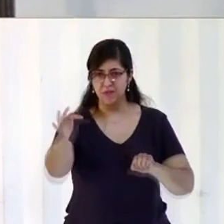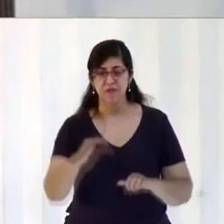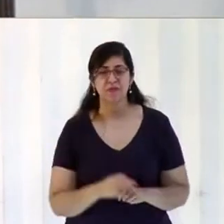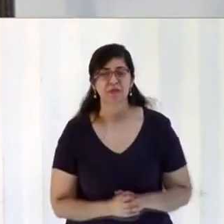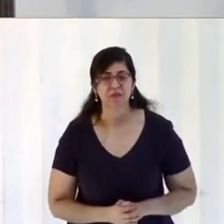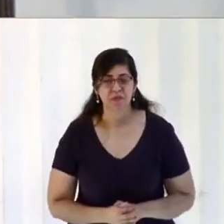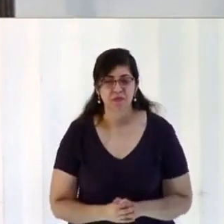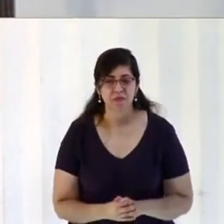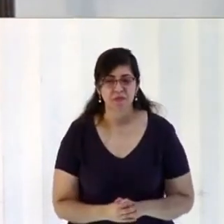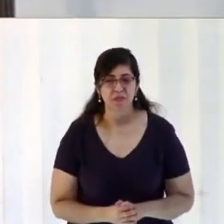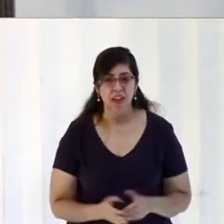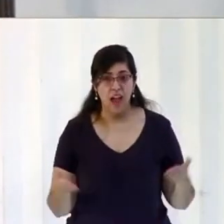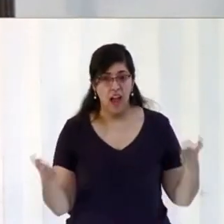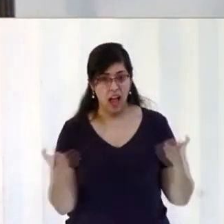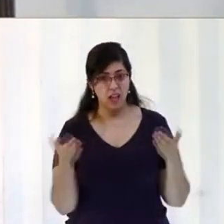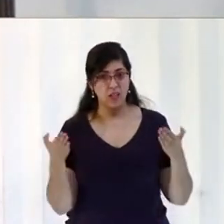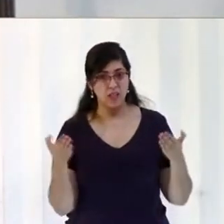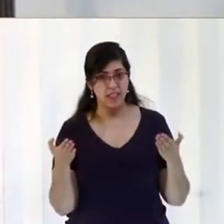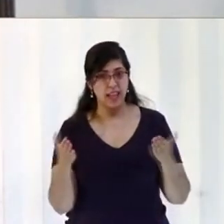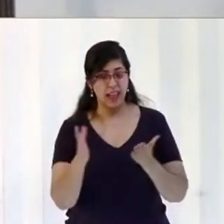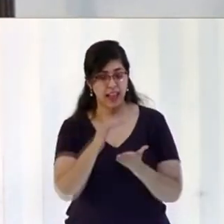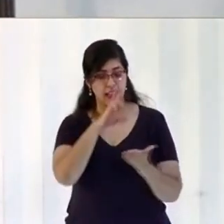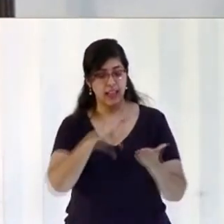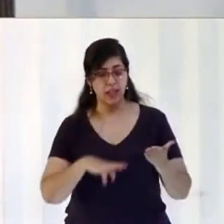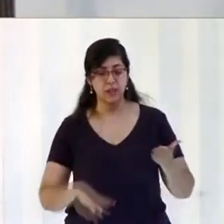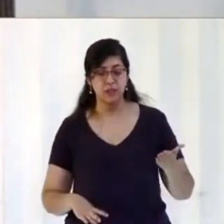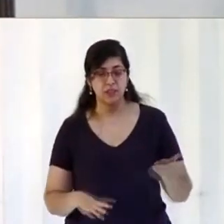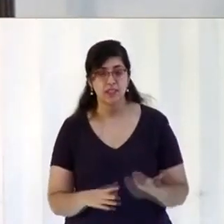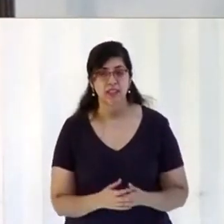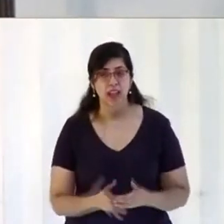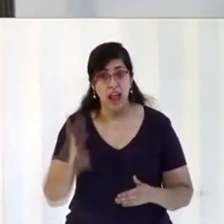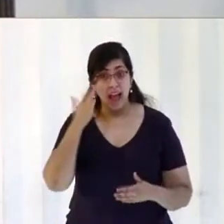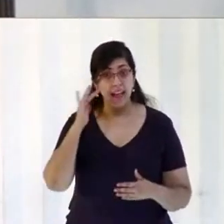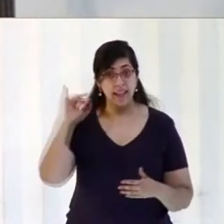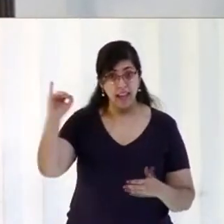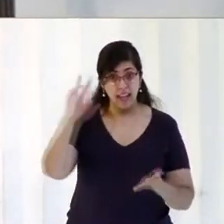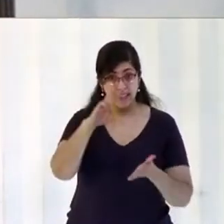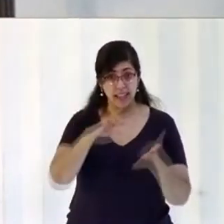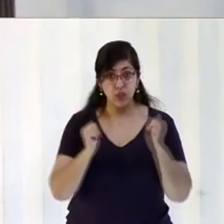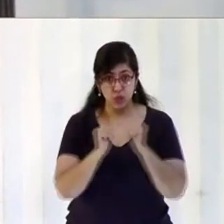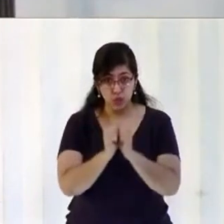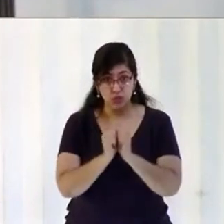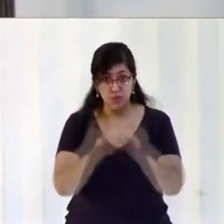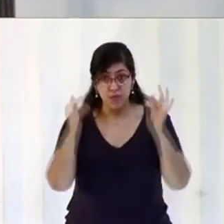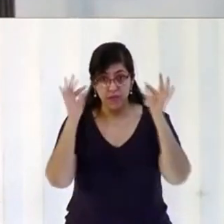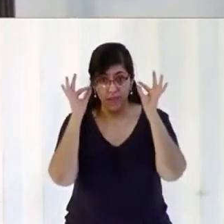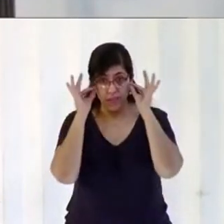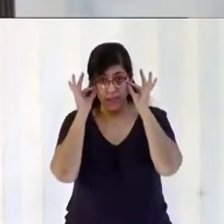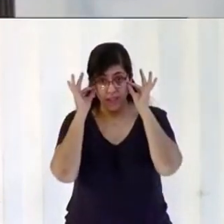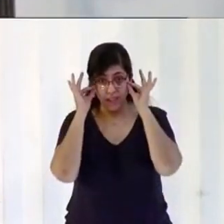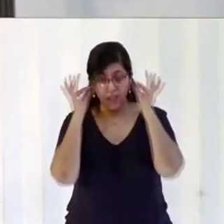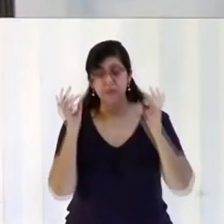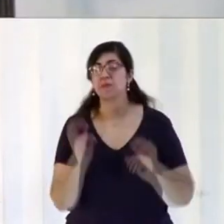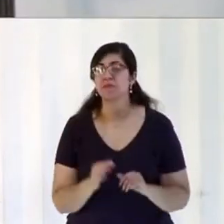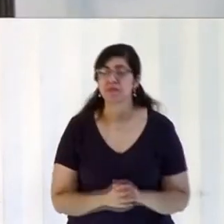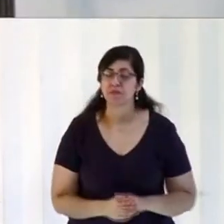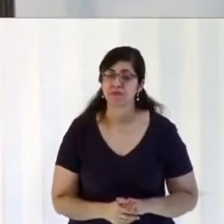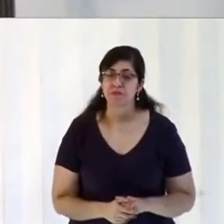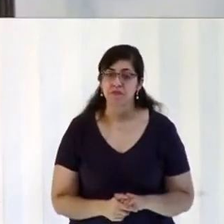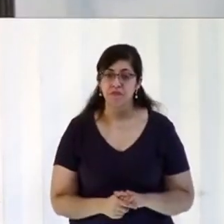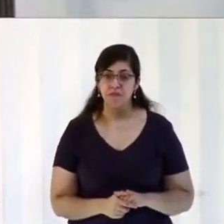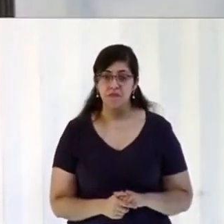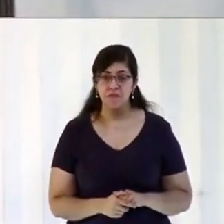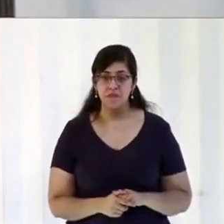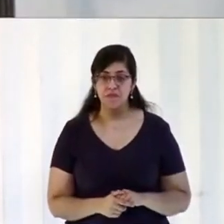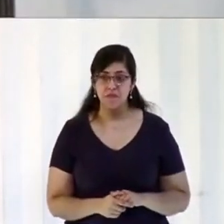textos, então, a partir de ideias assim? Vejam comigo. Bom, você já viu aqui no capítulo